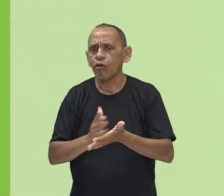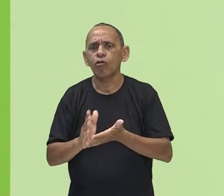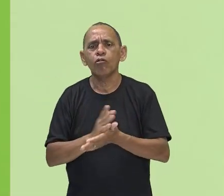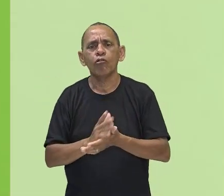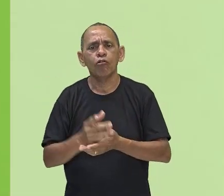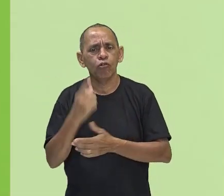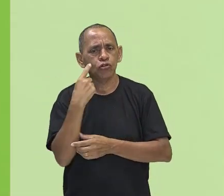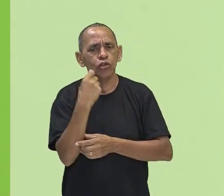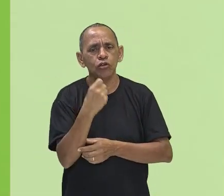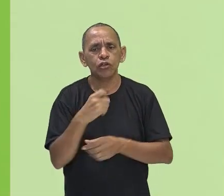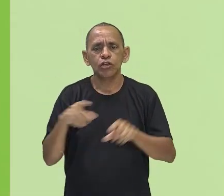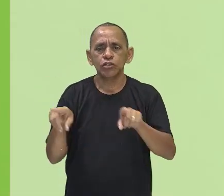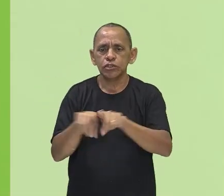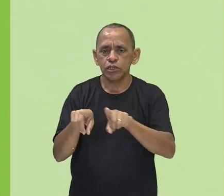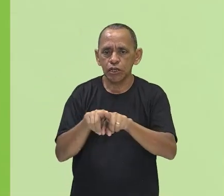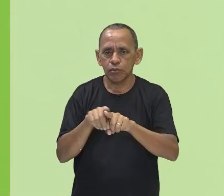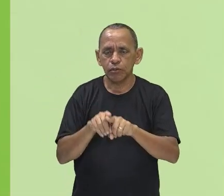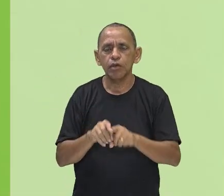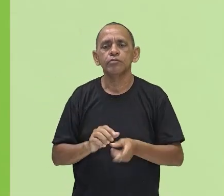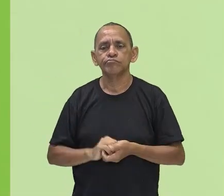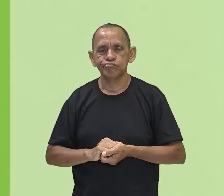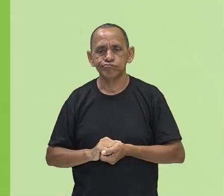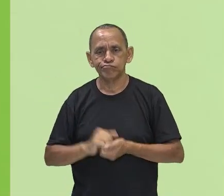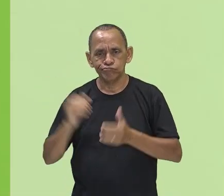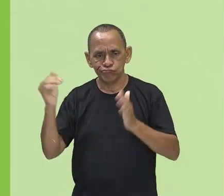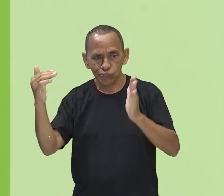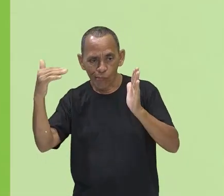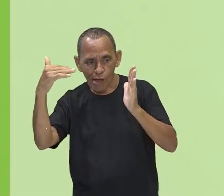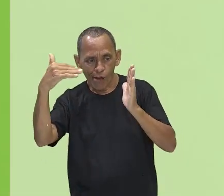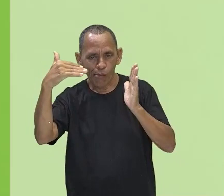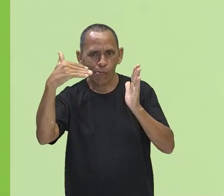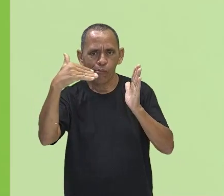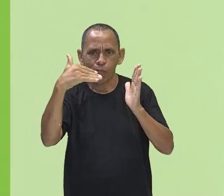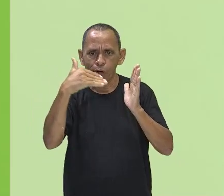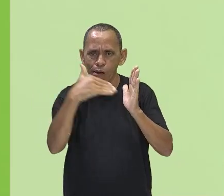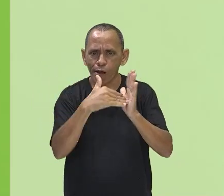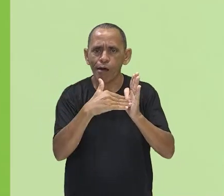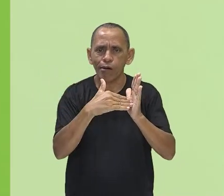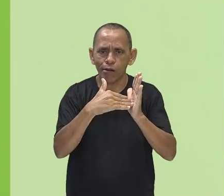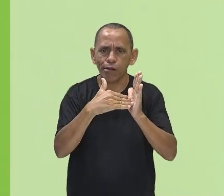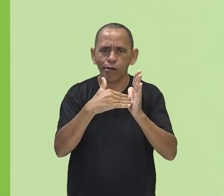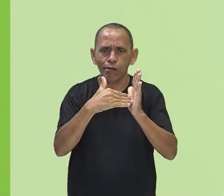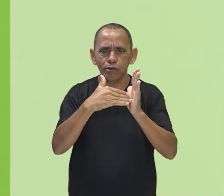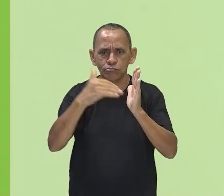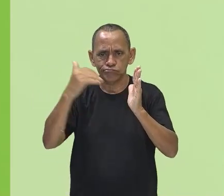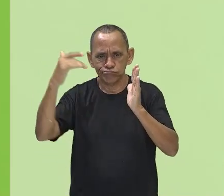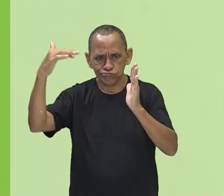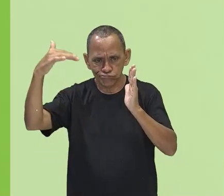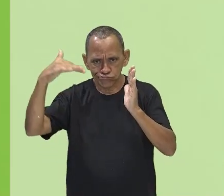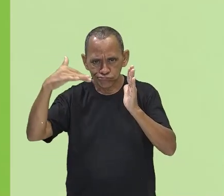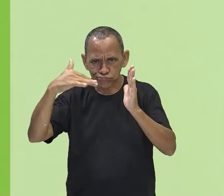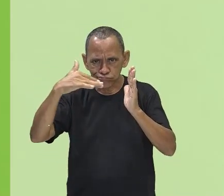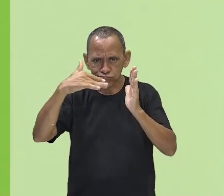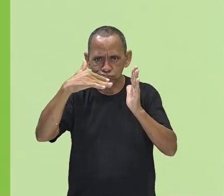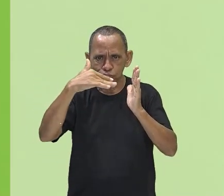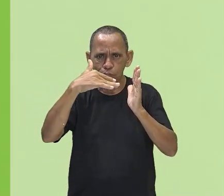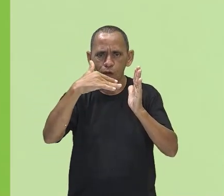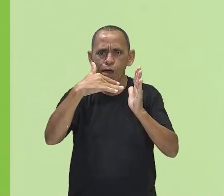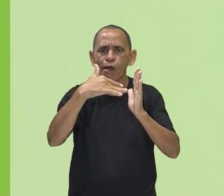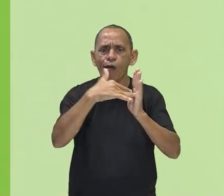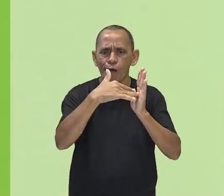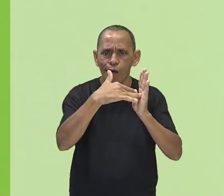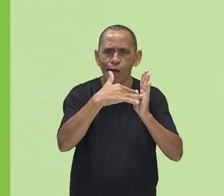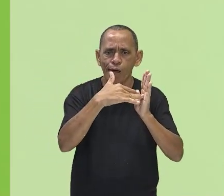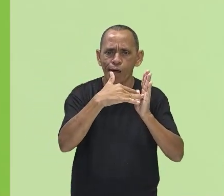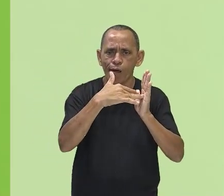a reflexão da luz. Na reflexão da luz, a luz vem se comportando como uma onda, ela incide sobre uma